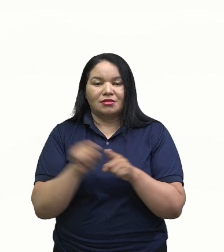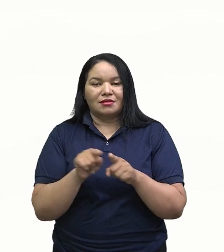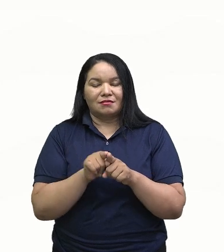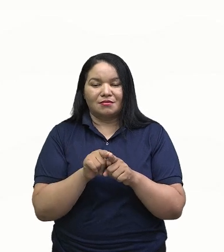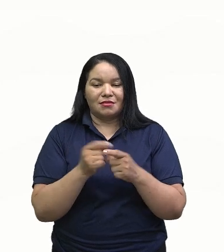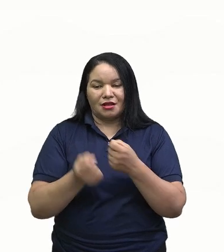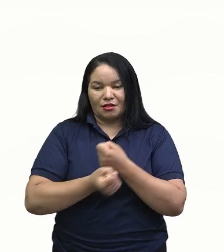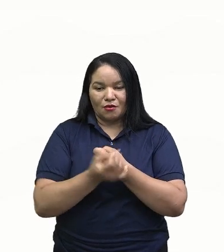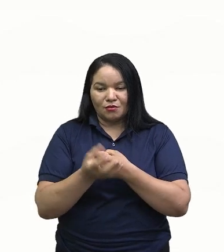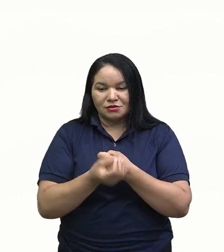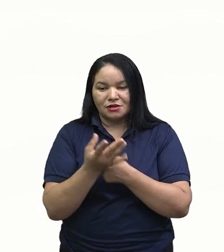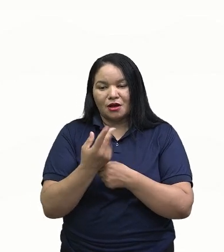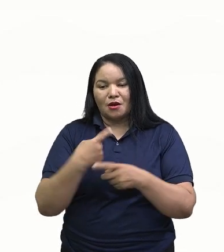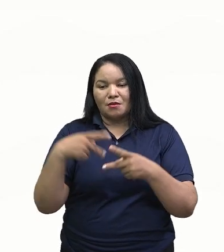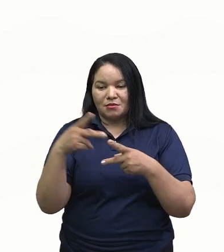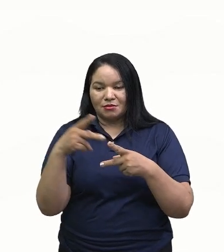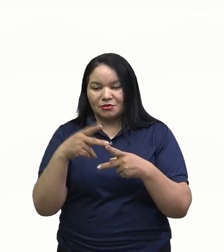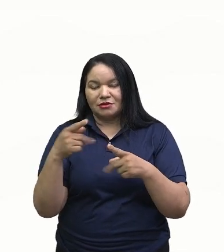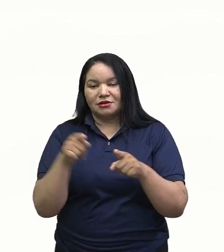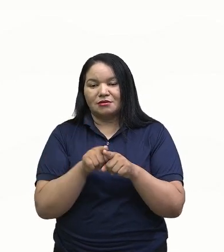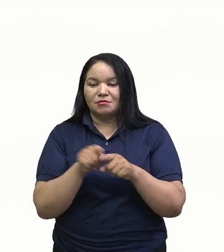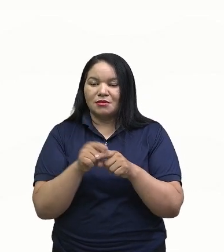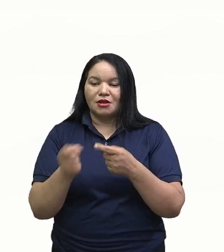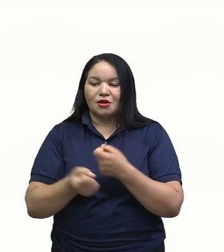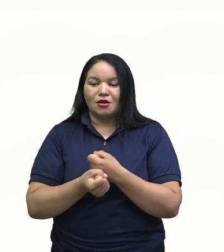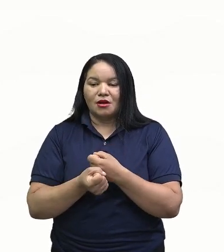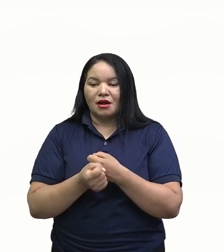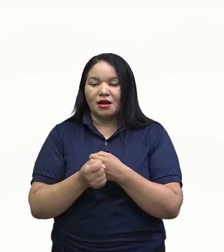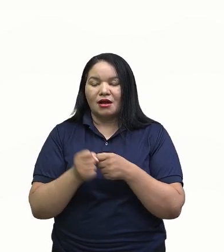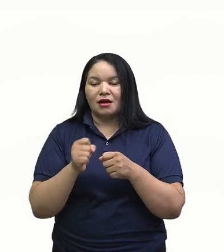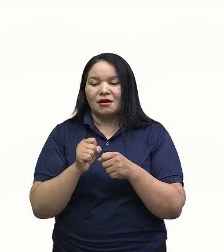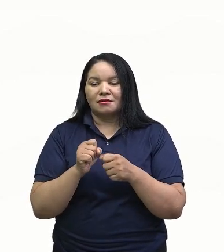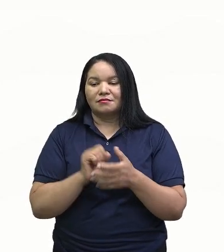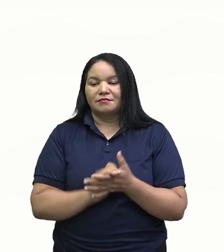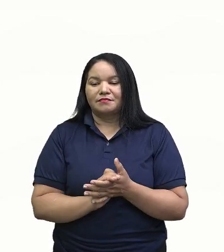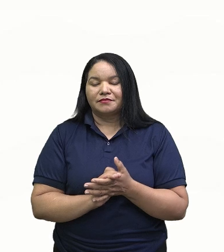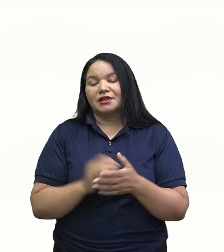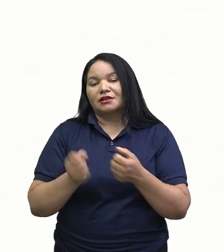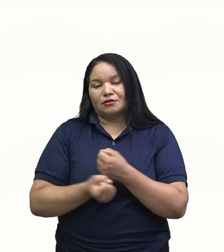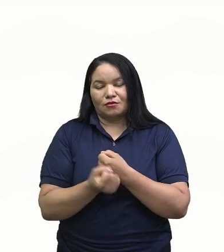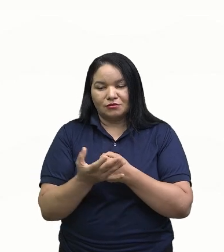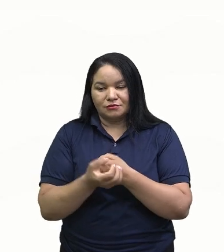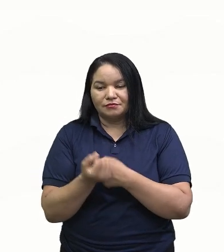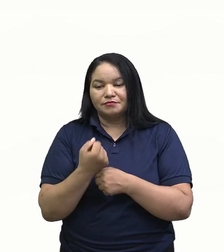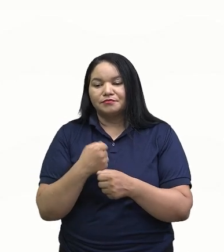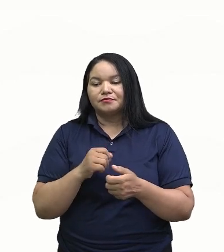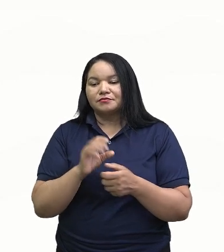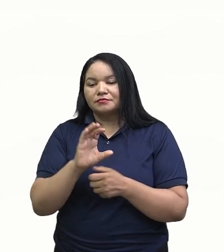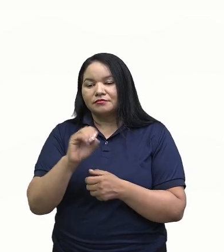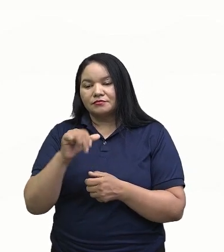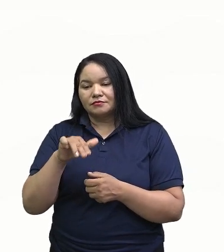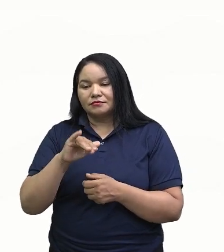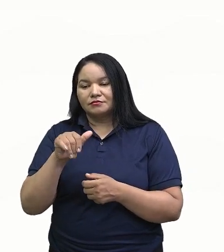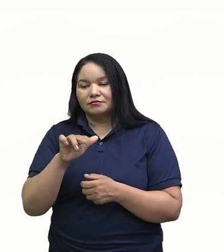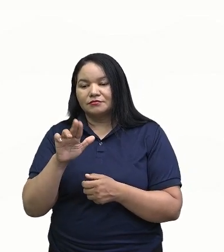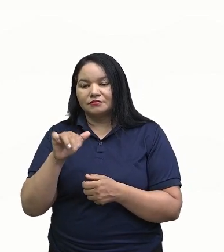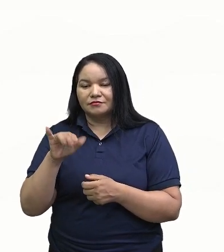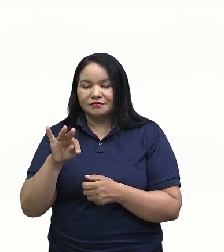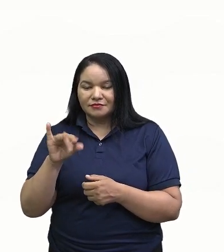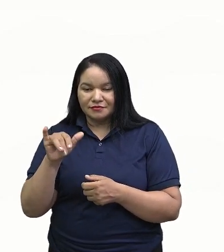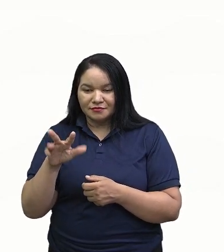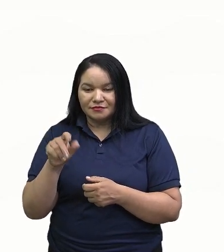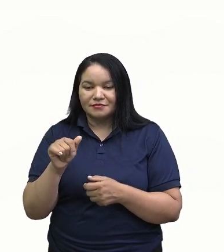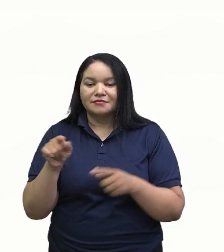locuções prepositivas e nas conjunções, das locuções conjuntivas. Então, diante